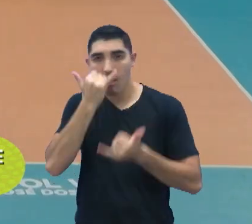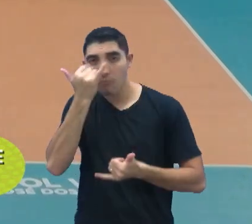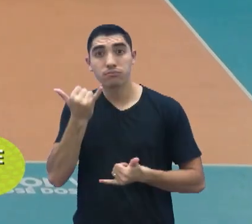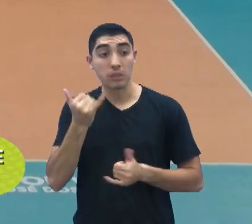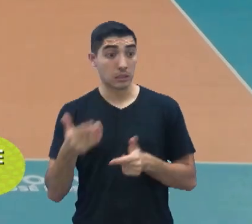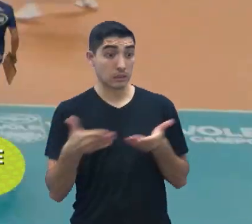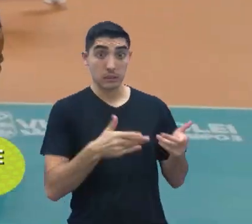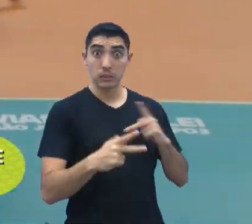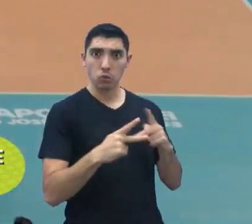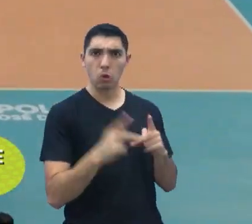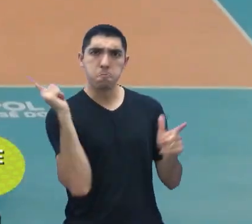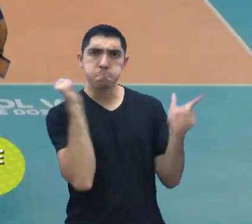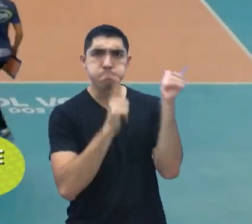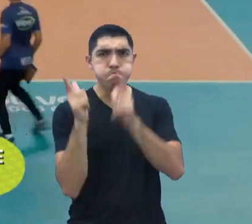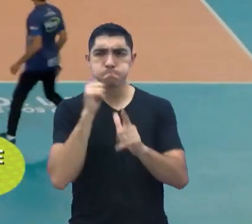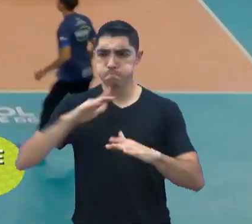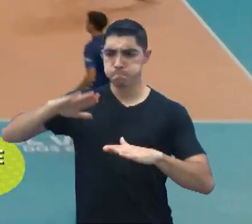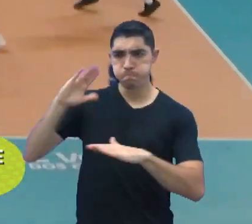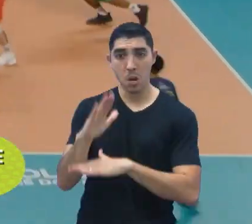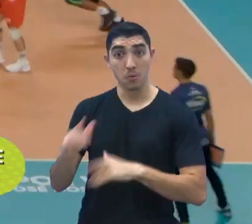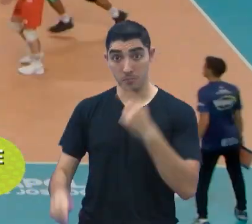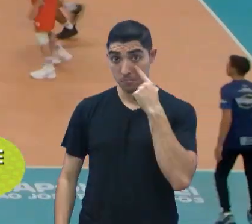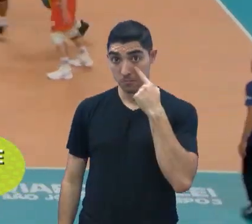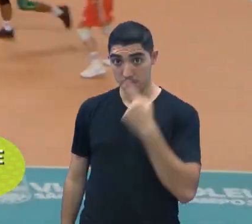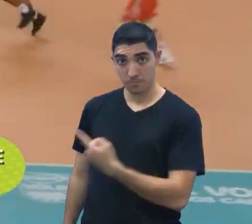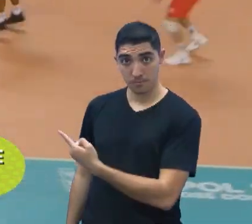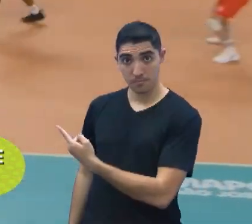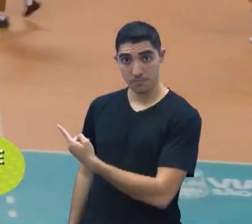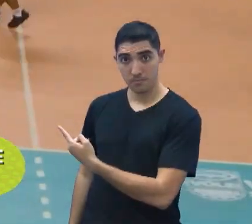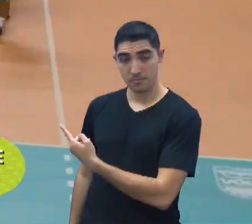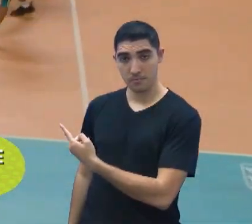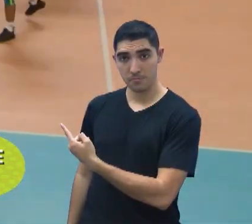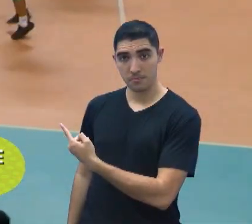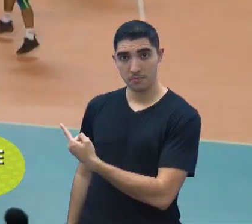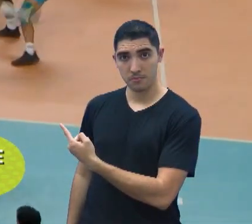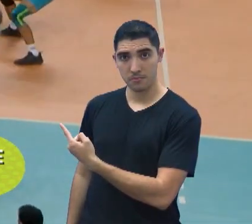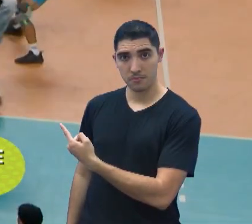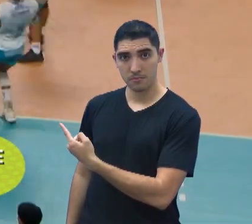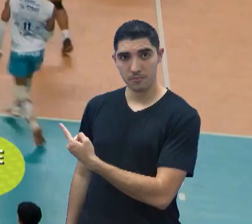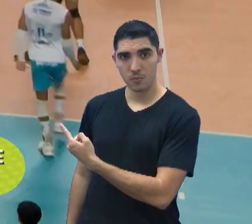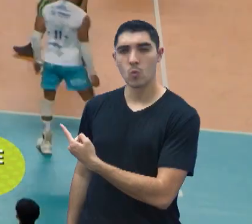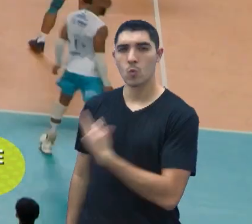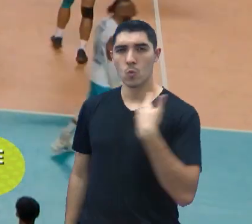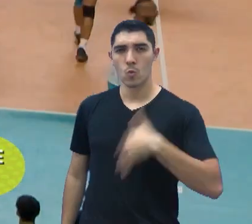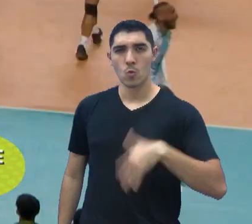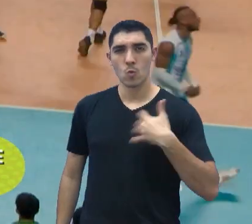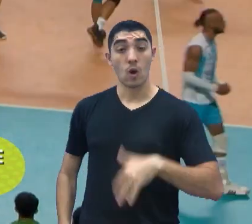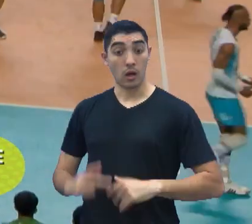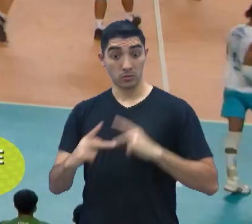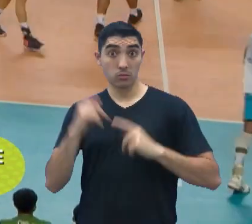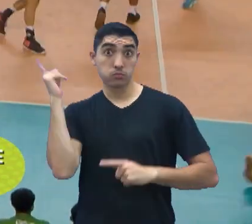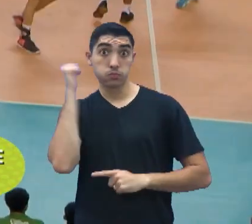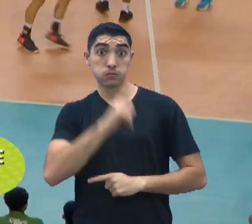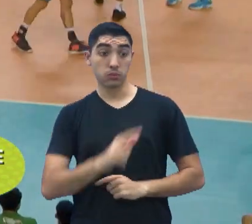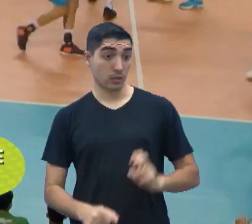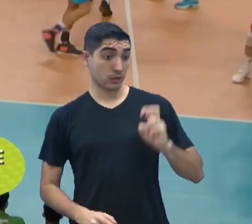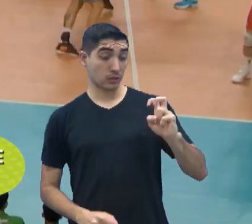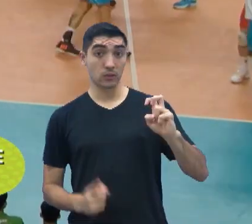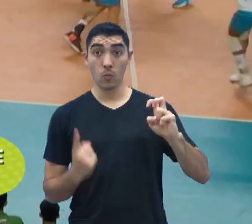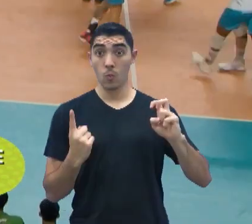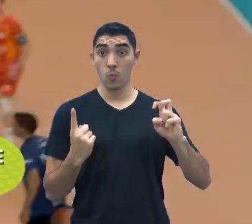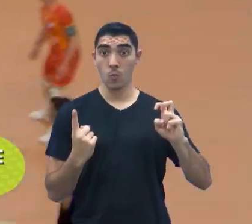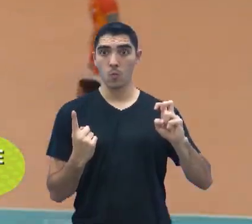time joseense. Nesta bola de Rodrigo na paralela, o São José abriu 5-1 no começo da